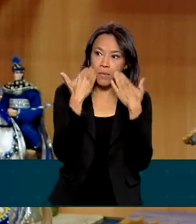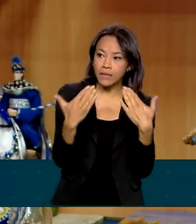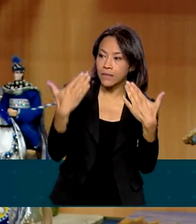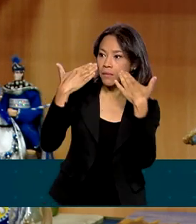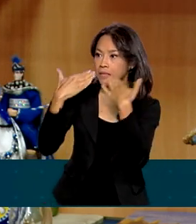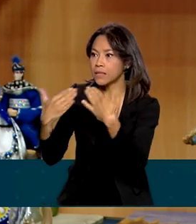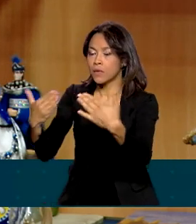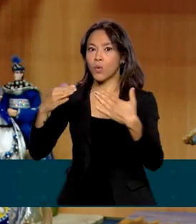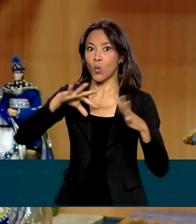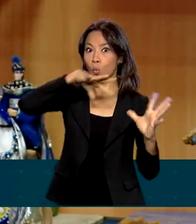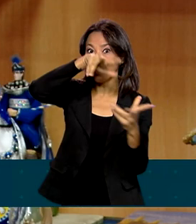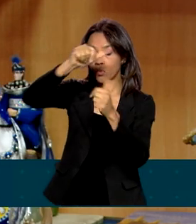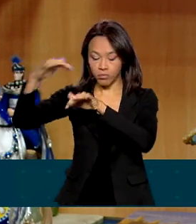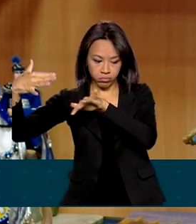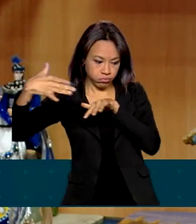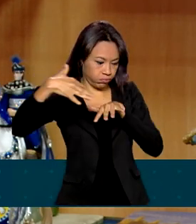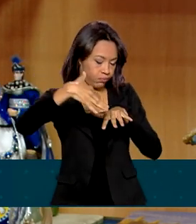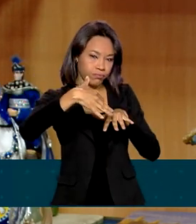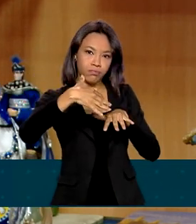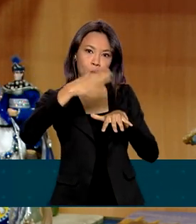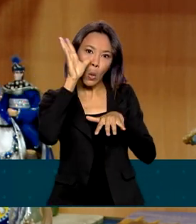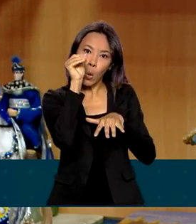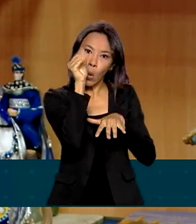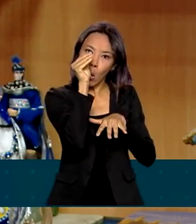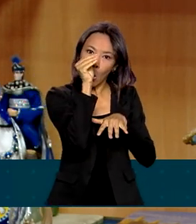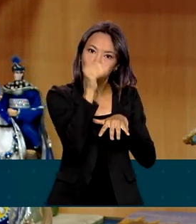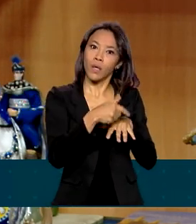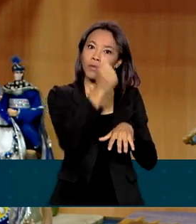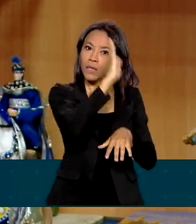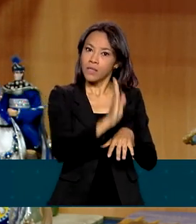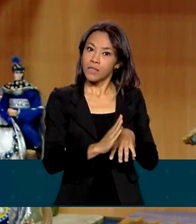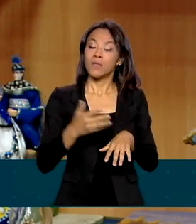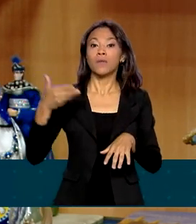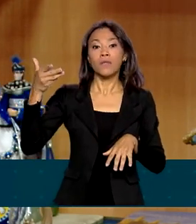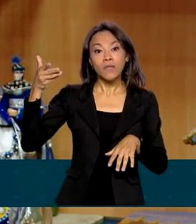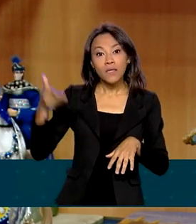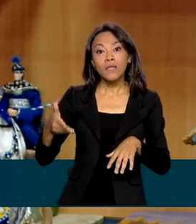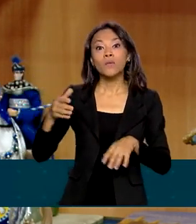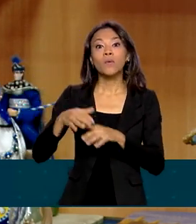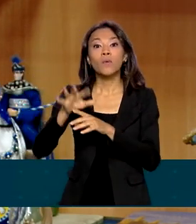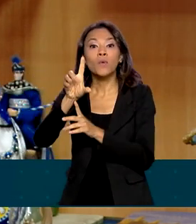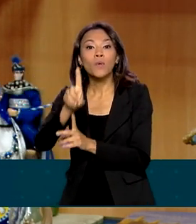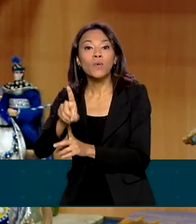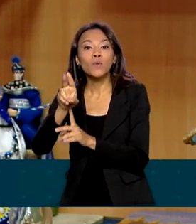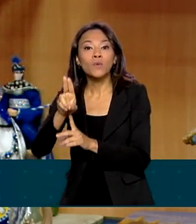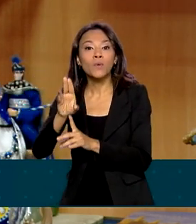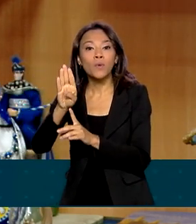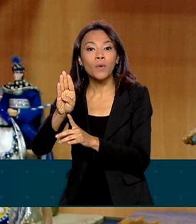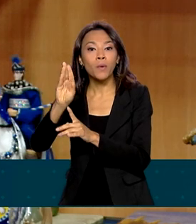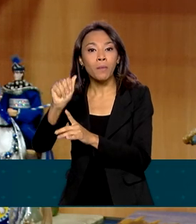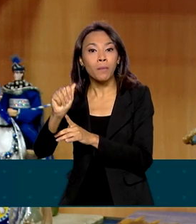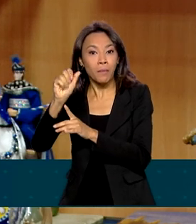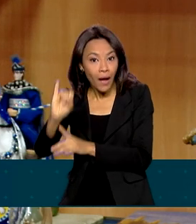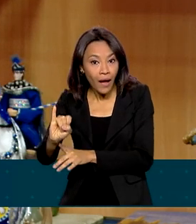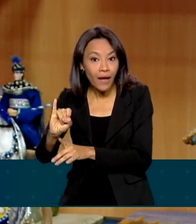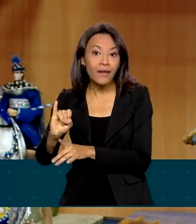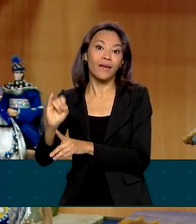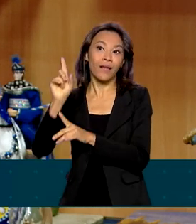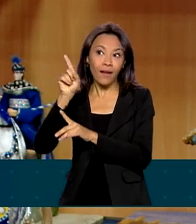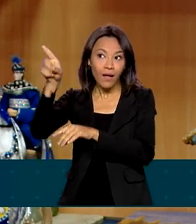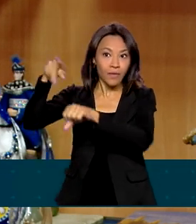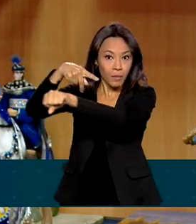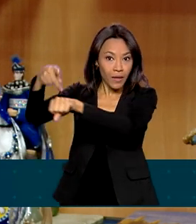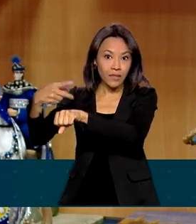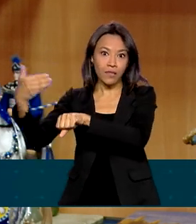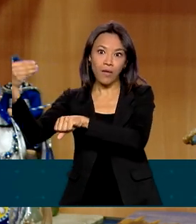curiosidade do mundo tanto é que o nosso Pavilhão nesta Dubai está entre os quatro pavilhões mais visitados do mundo são